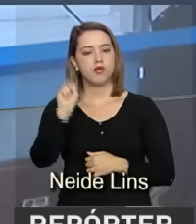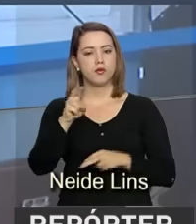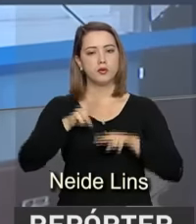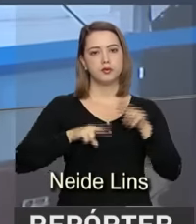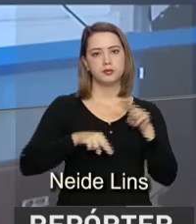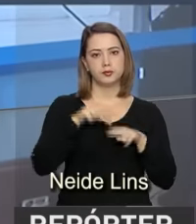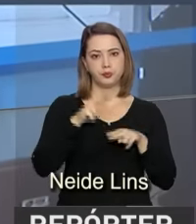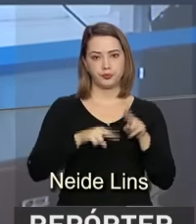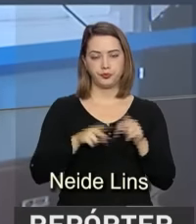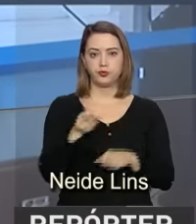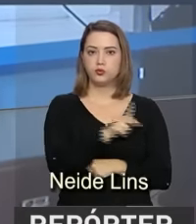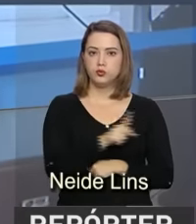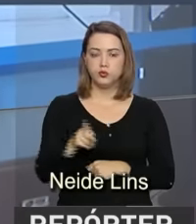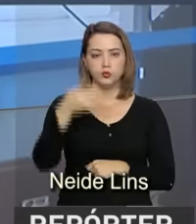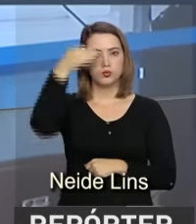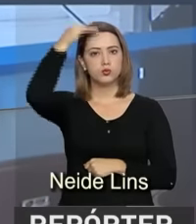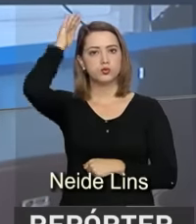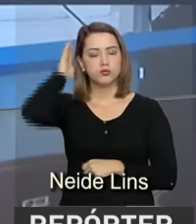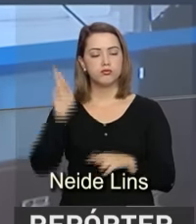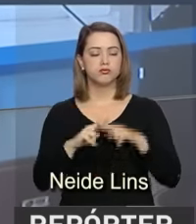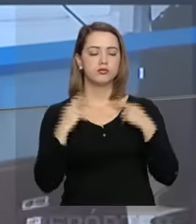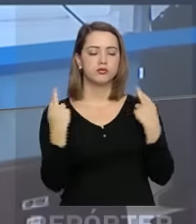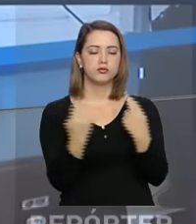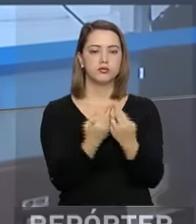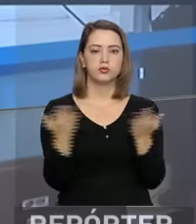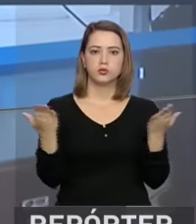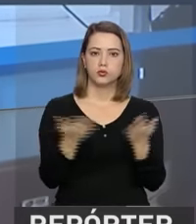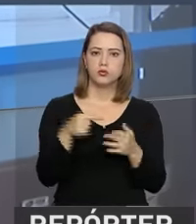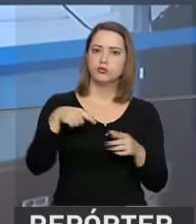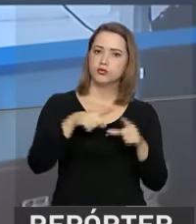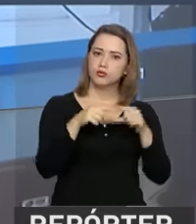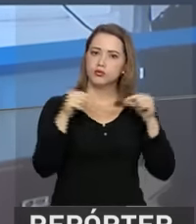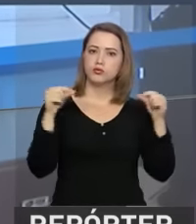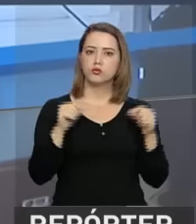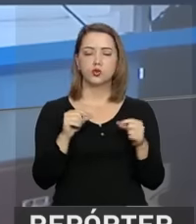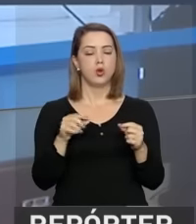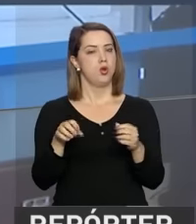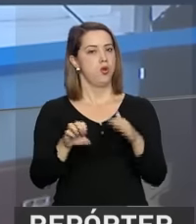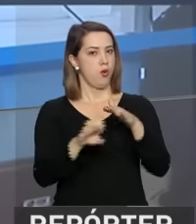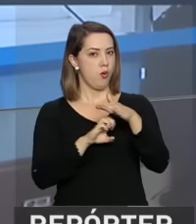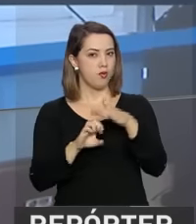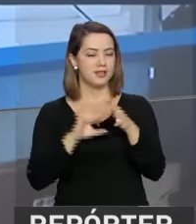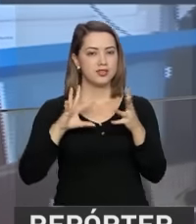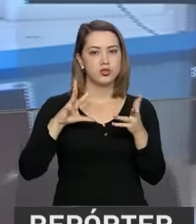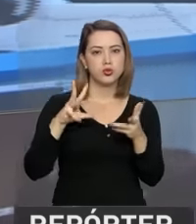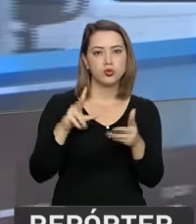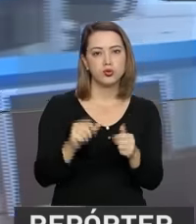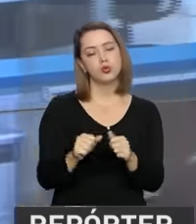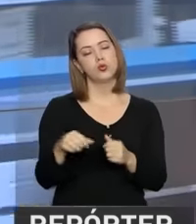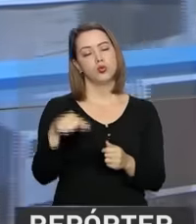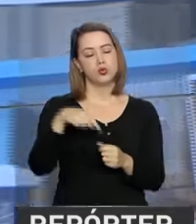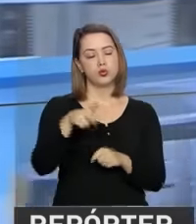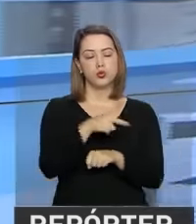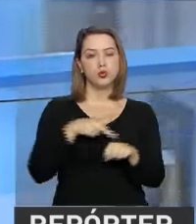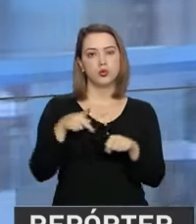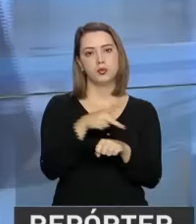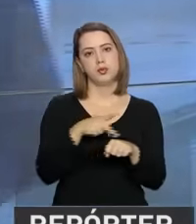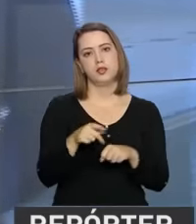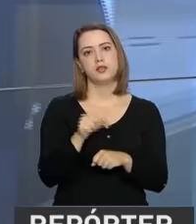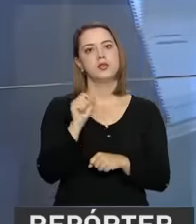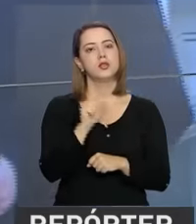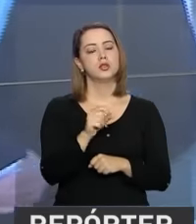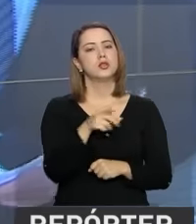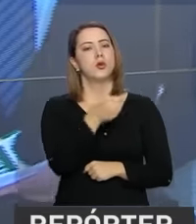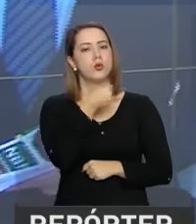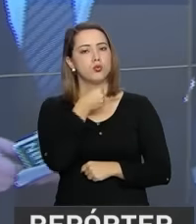O presidente em exercício, Michel Temer, se reúne hoje em Brasília com empresários de todo o país. Vamos ao Palácio do Planalto com João Pedro Neto, que traz os